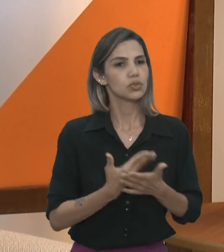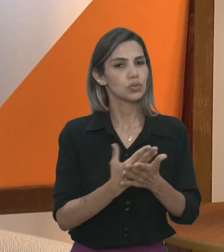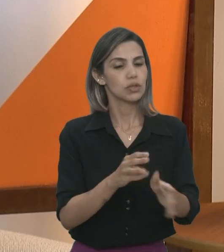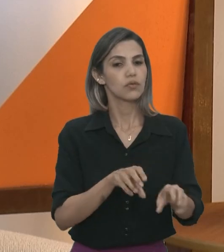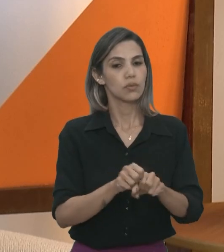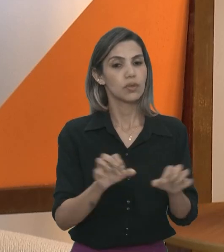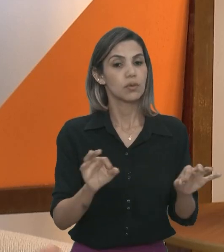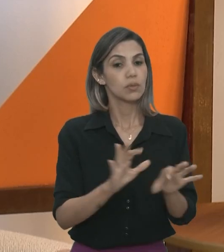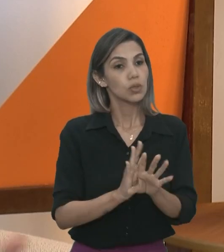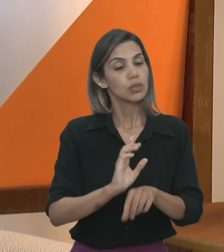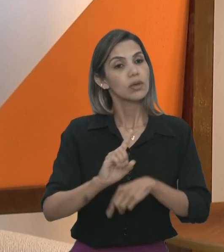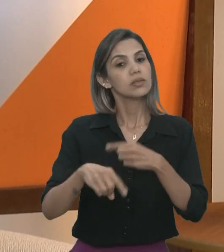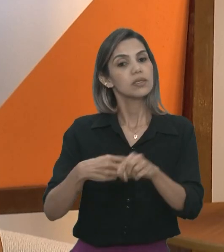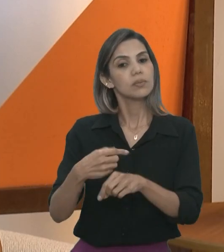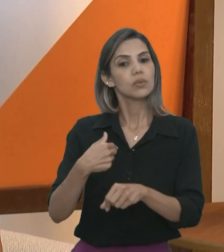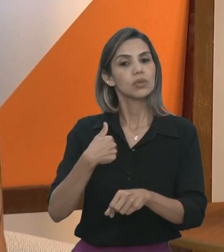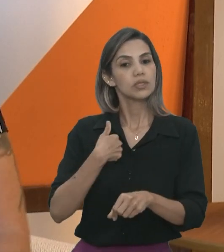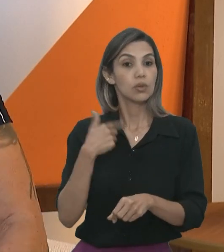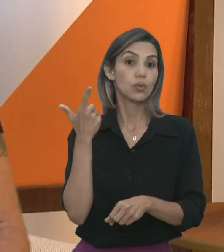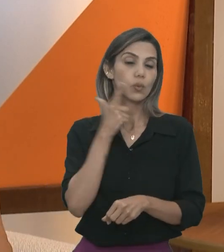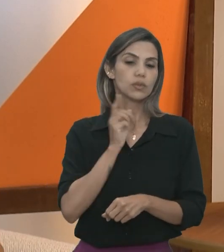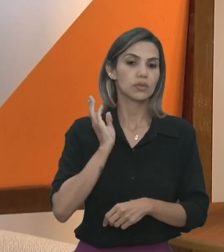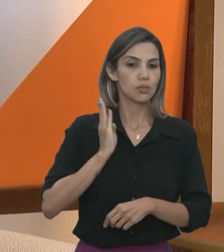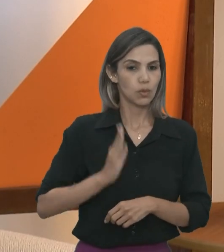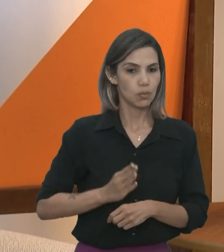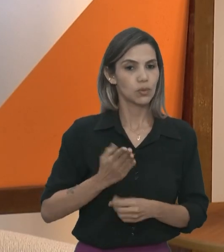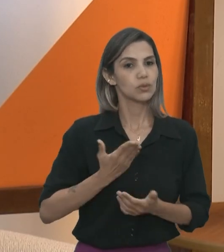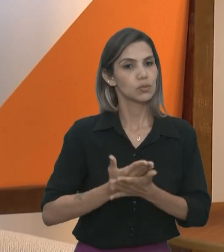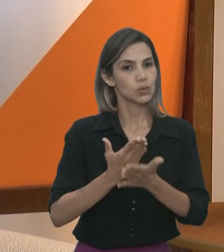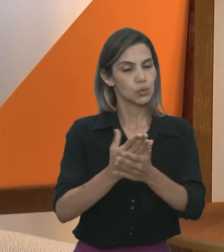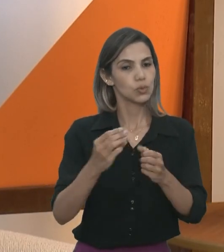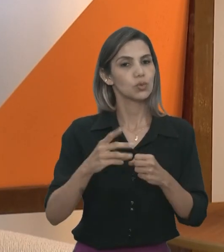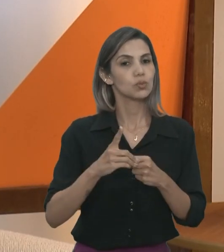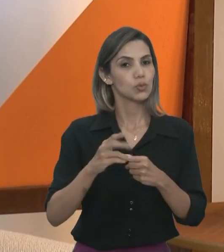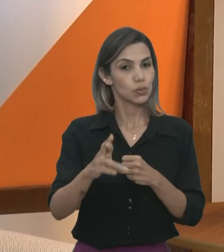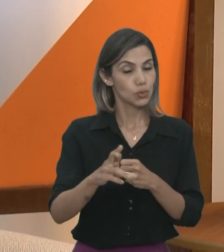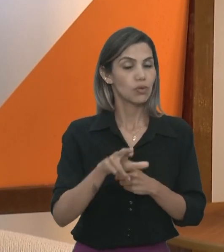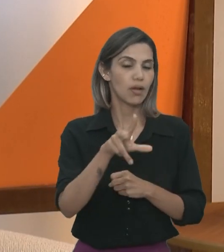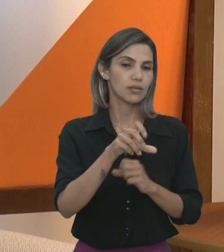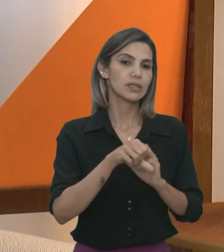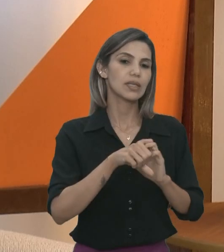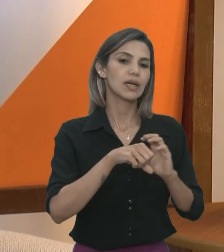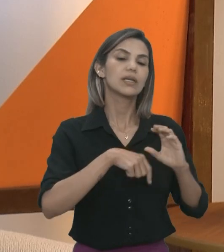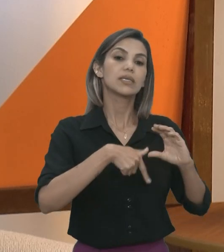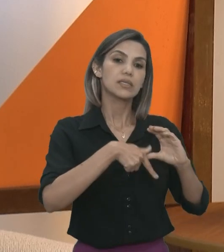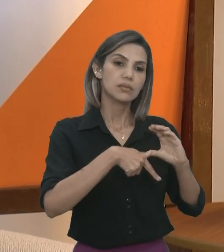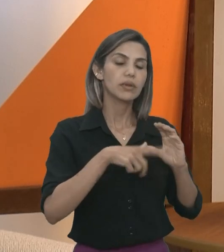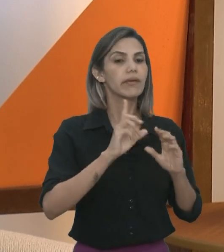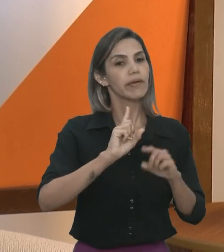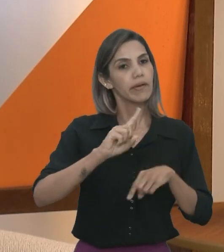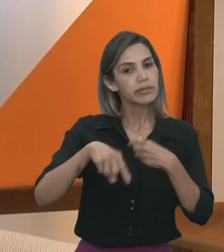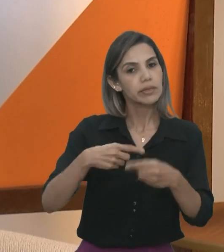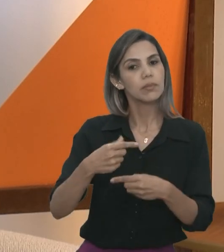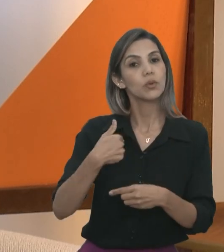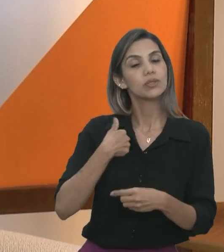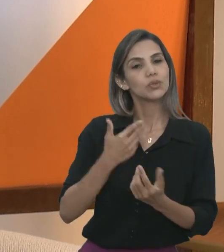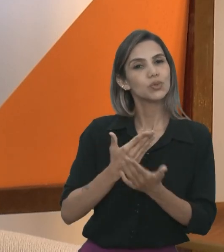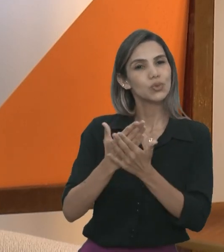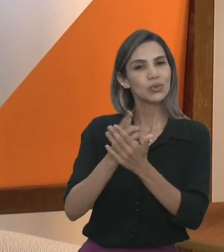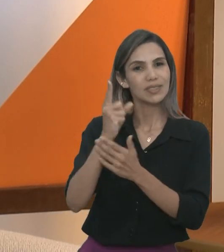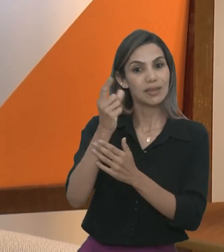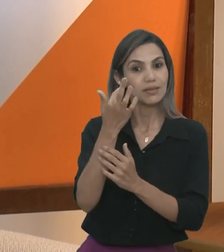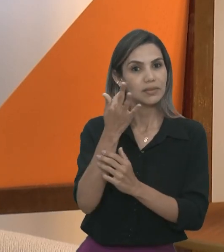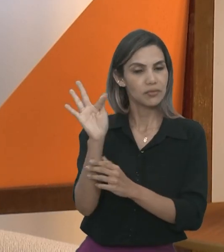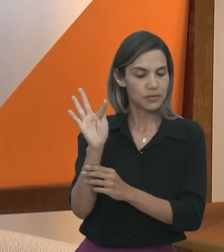fui fazer com bolsa de estudos, ganhei bolsa de estudos para o mestrado e para o doutorado, né? Da CAP, CNPq. Aí eu fiz o doutorado na França, na